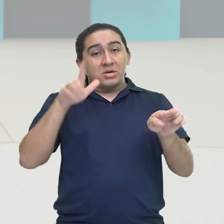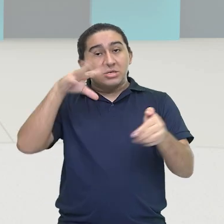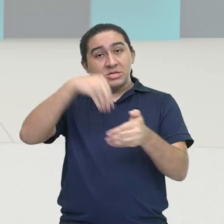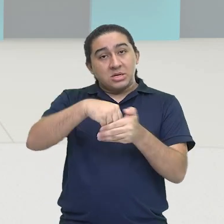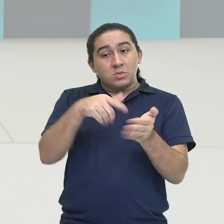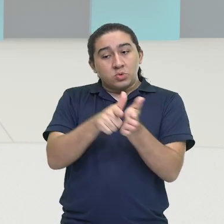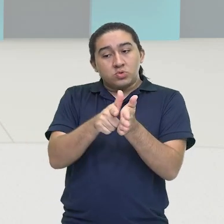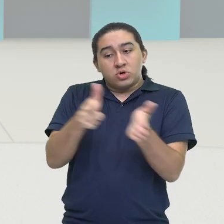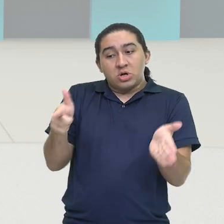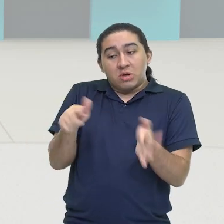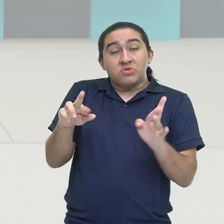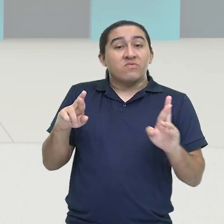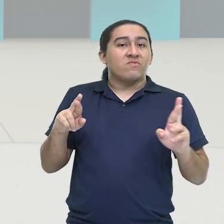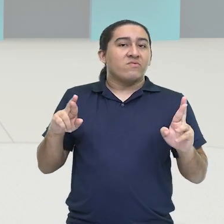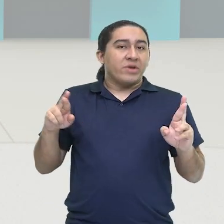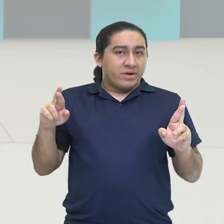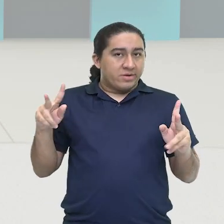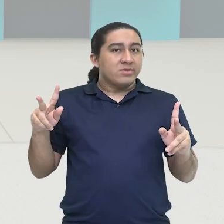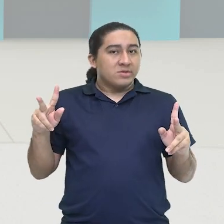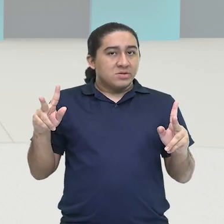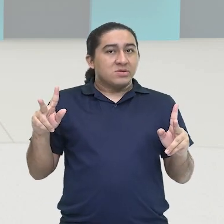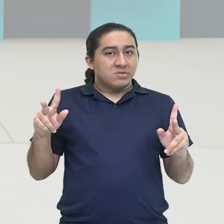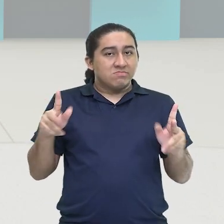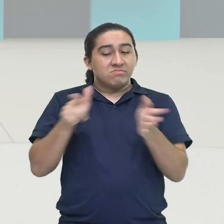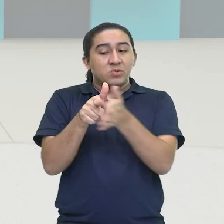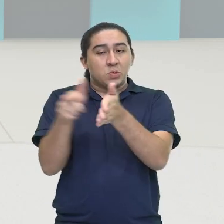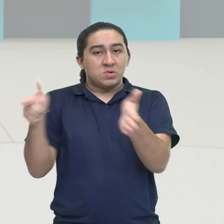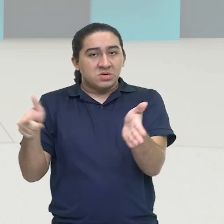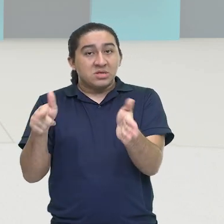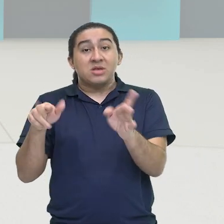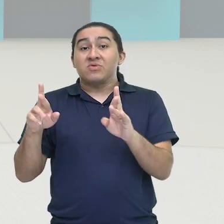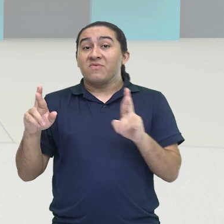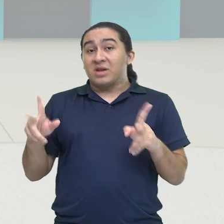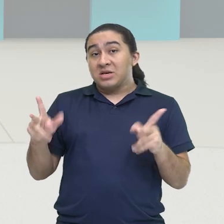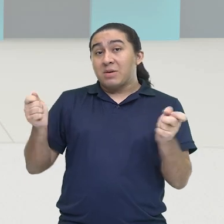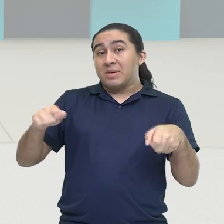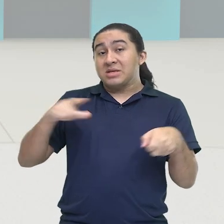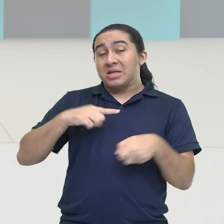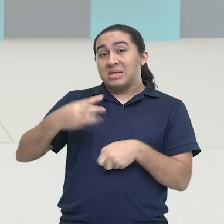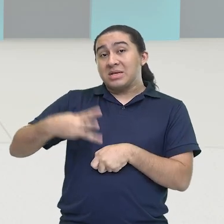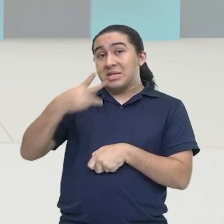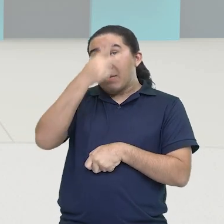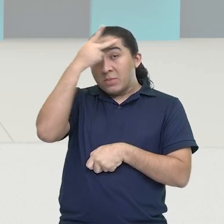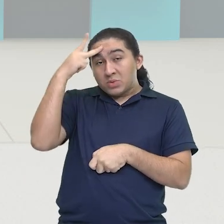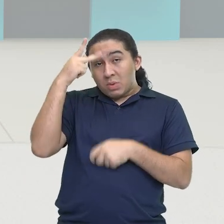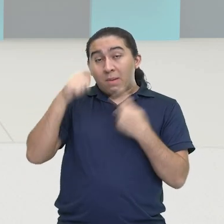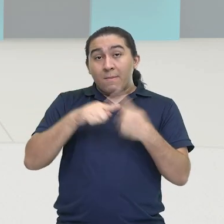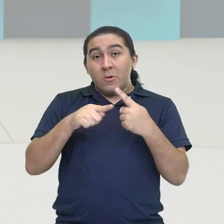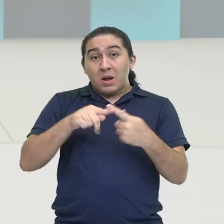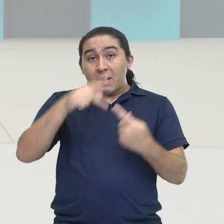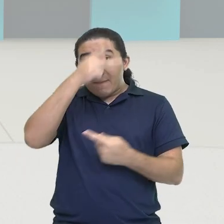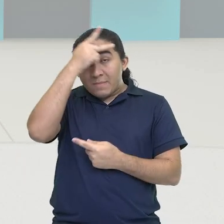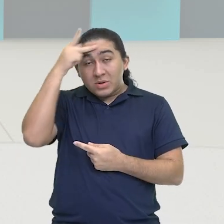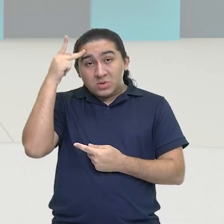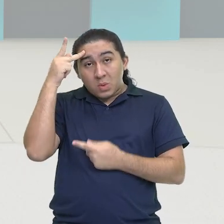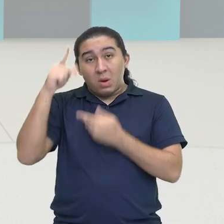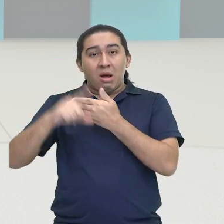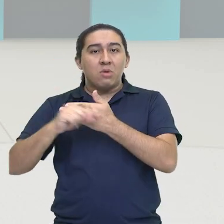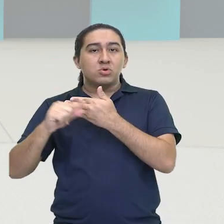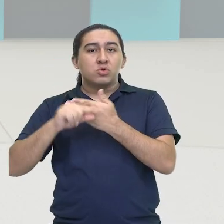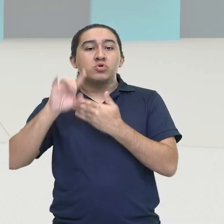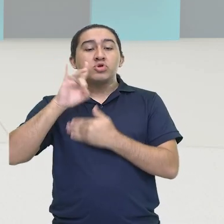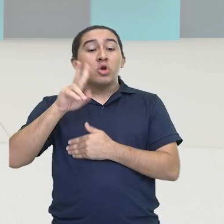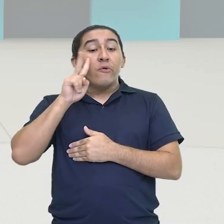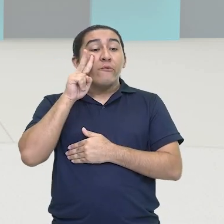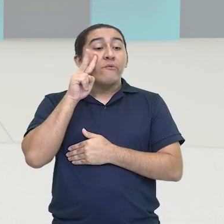daquela narrativa. Já a notícia não, ela tem que ser narrada em terceira pessoa, porque o autor,